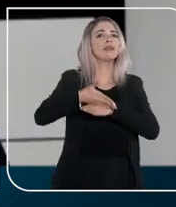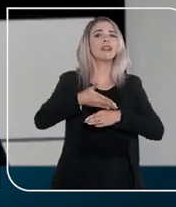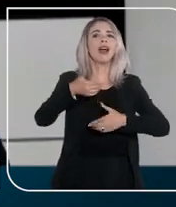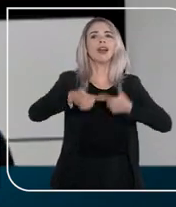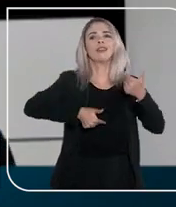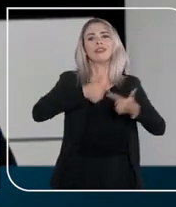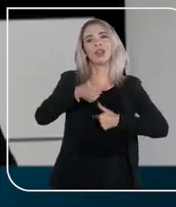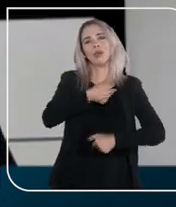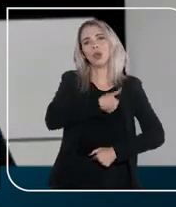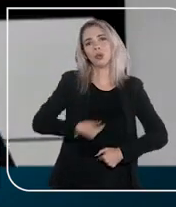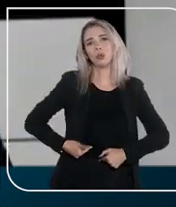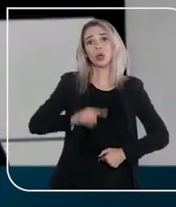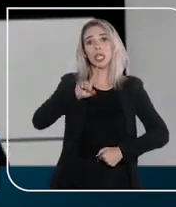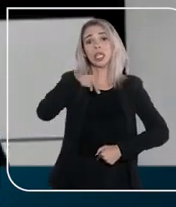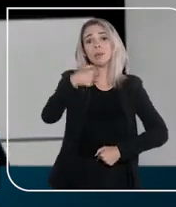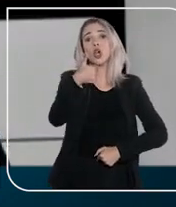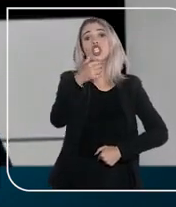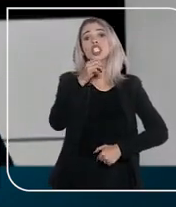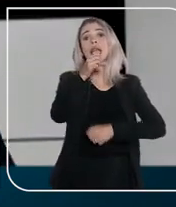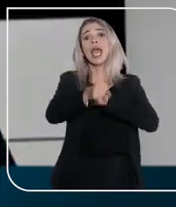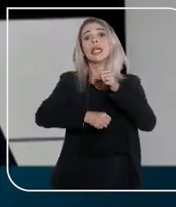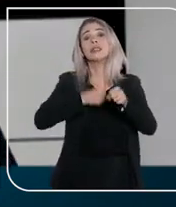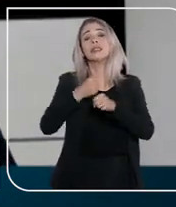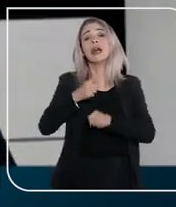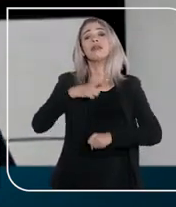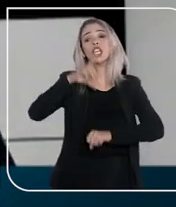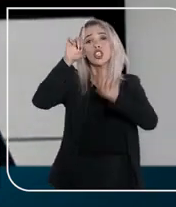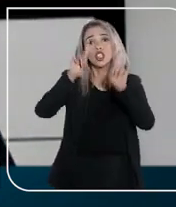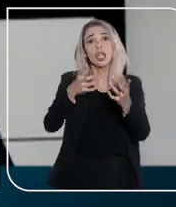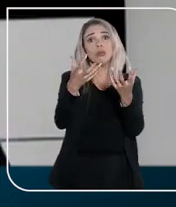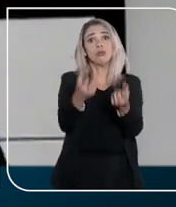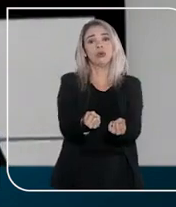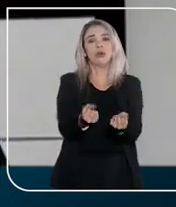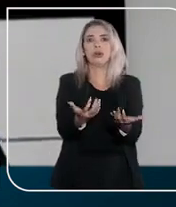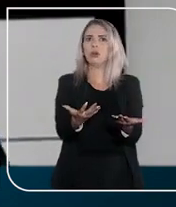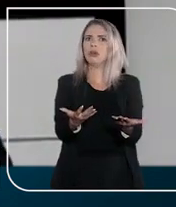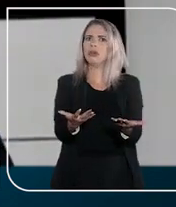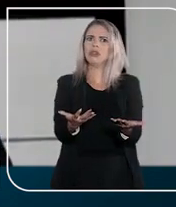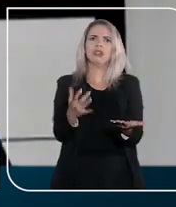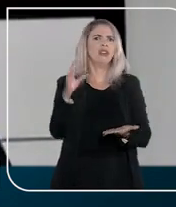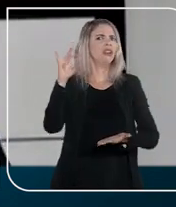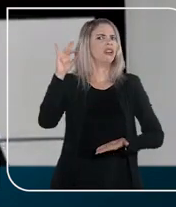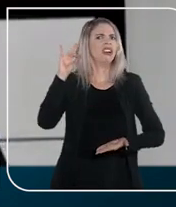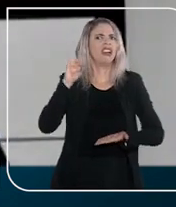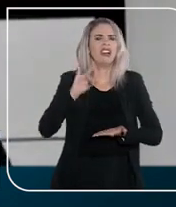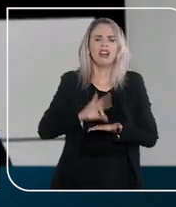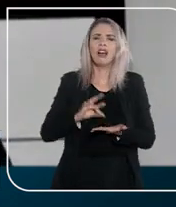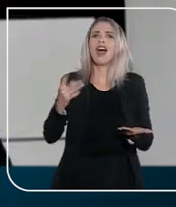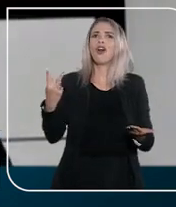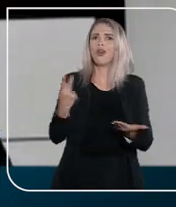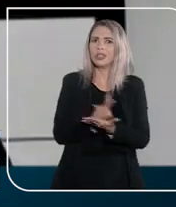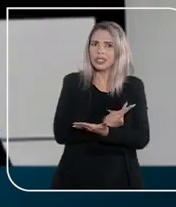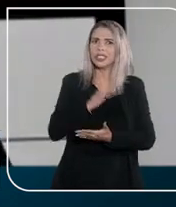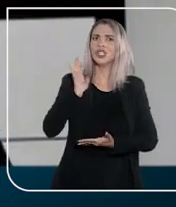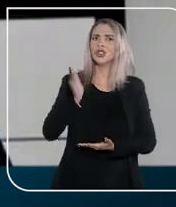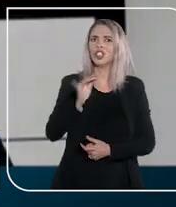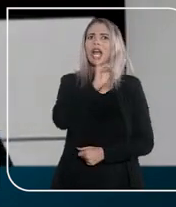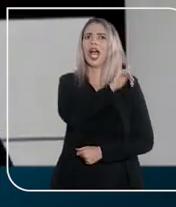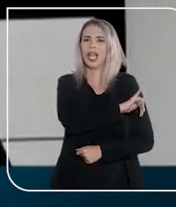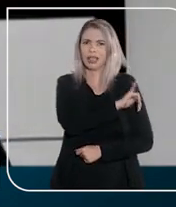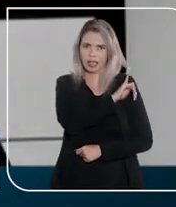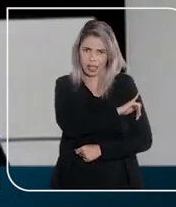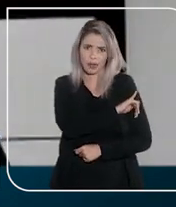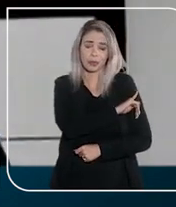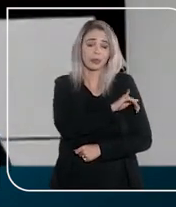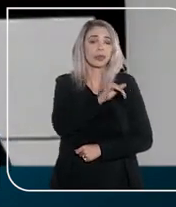público. Daqui 10 anos você tem o direito. E aí um caso concreto, Fátima, isso aconteceu no estado do Rio de Janeiro.